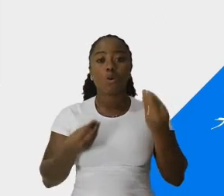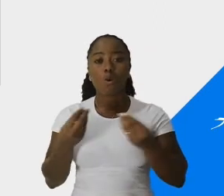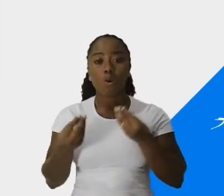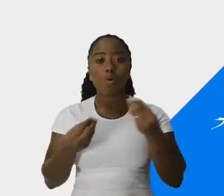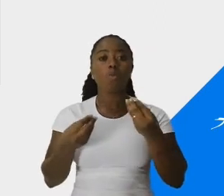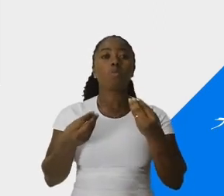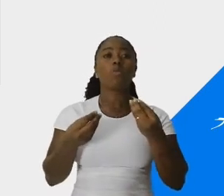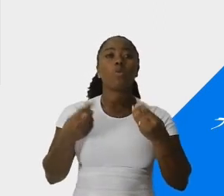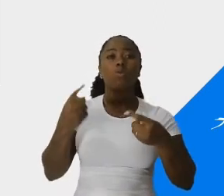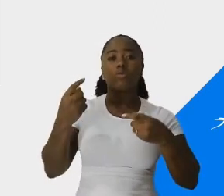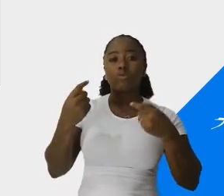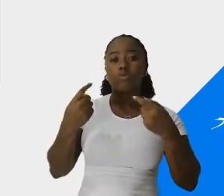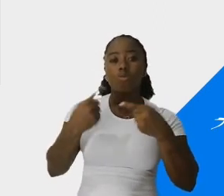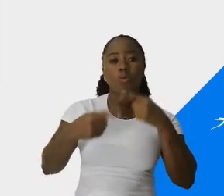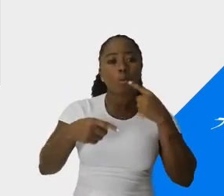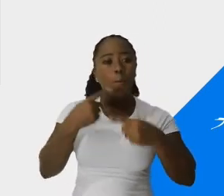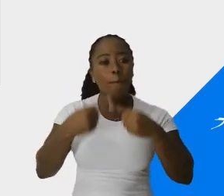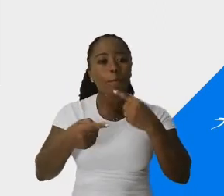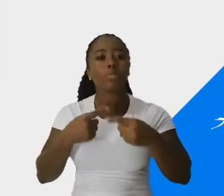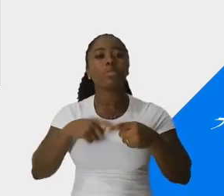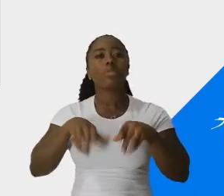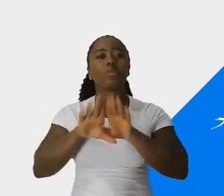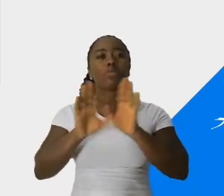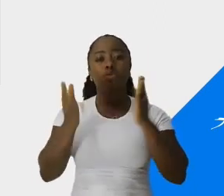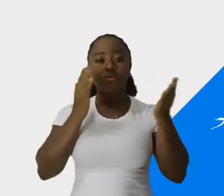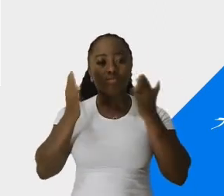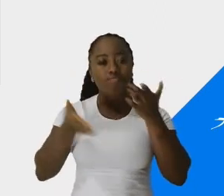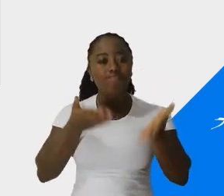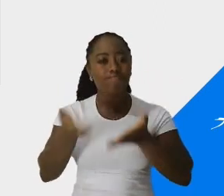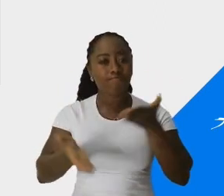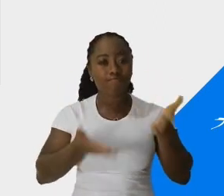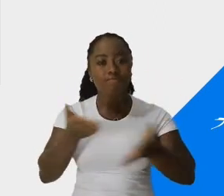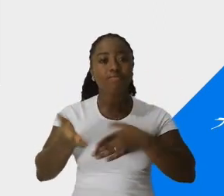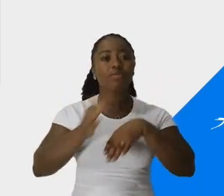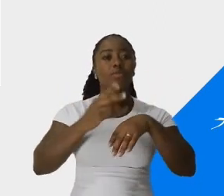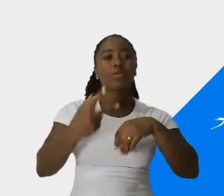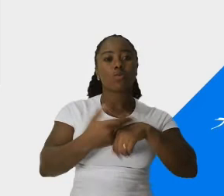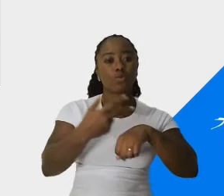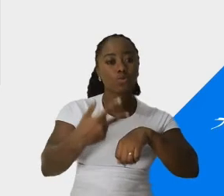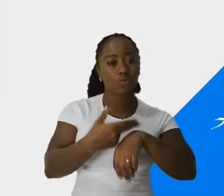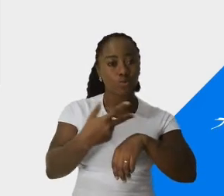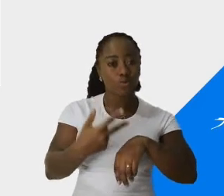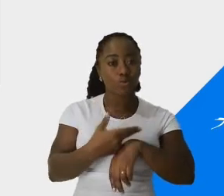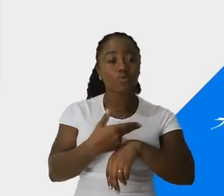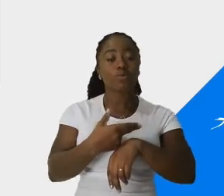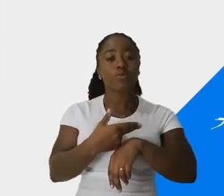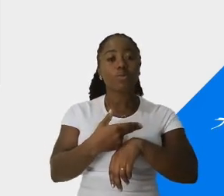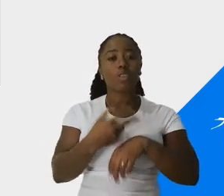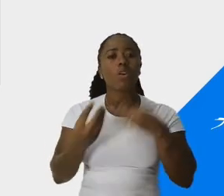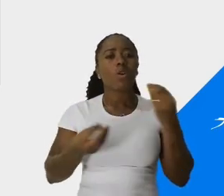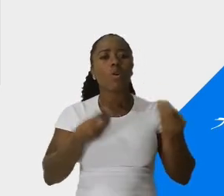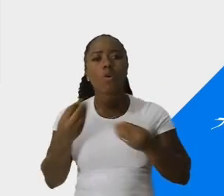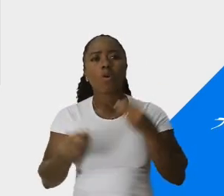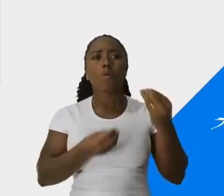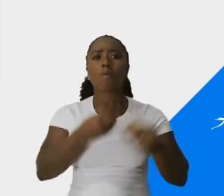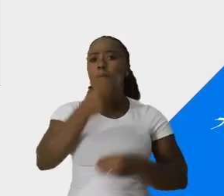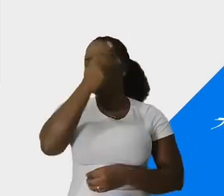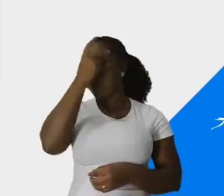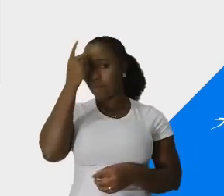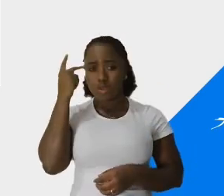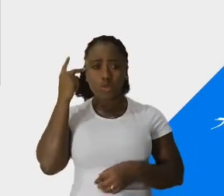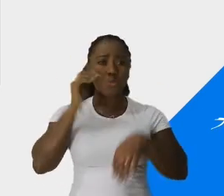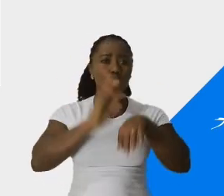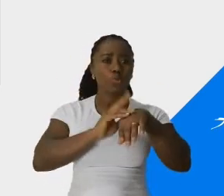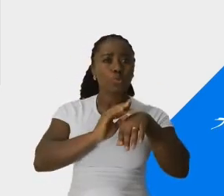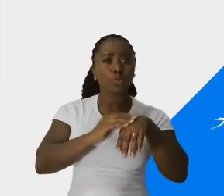tratamento cirúrgico da epilepsia? Quando que esse paciente pode vir? Primeiro, ele tem que ser refratário, ele